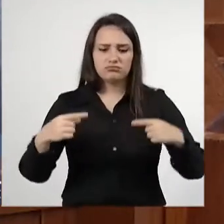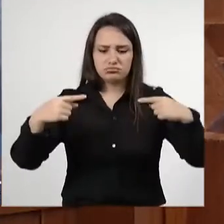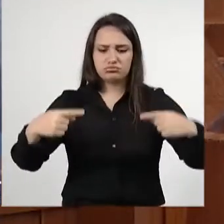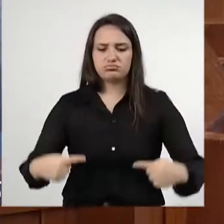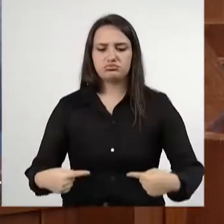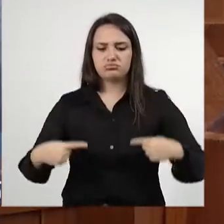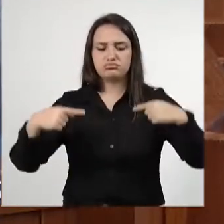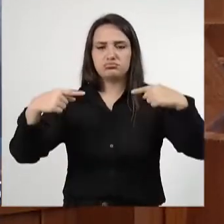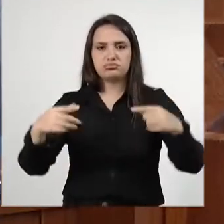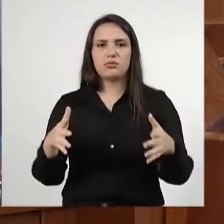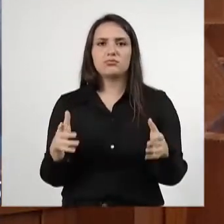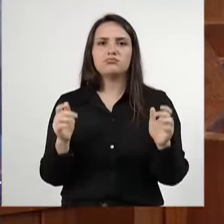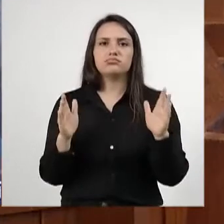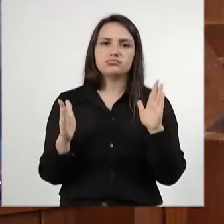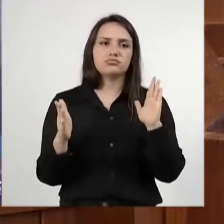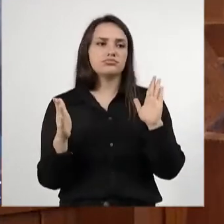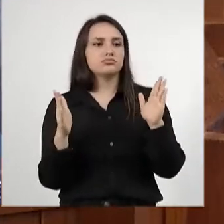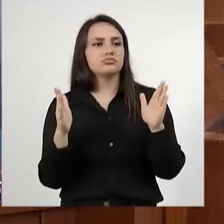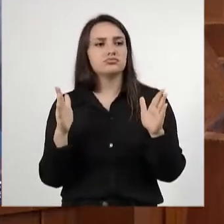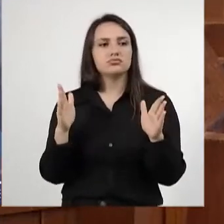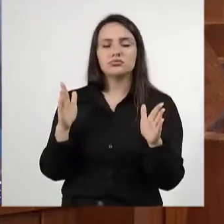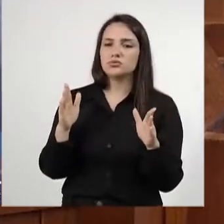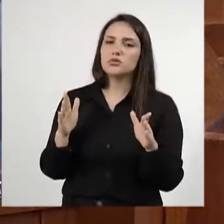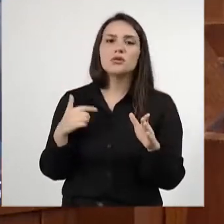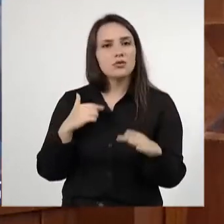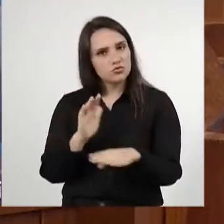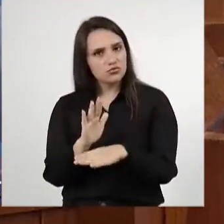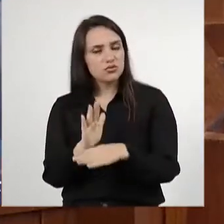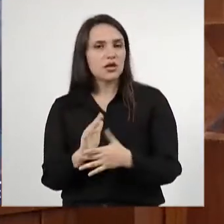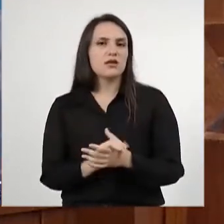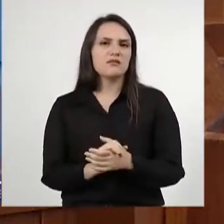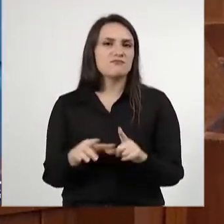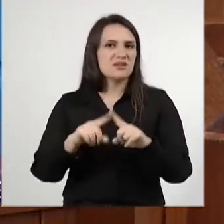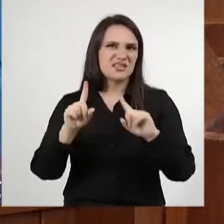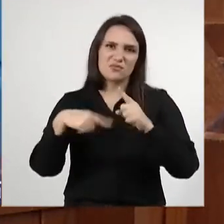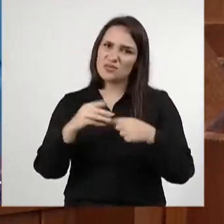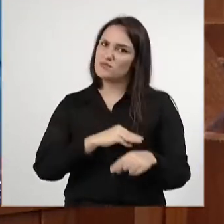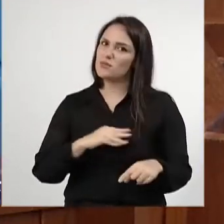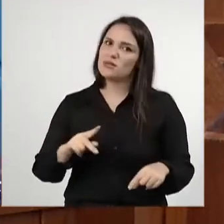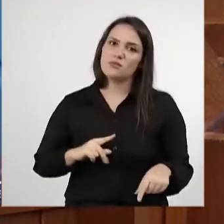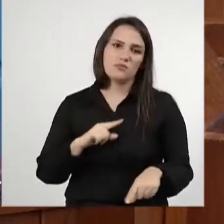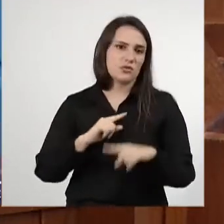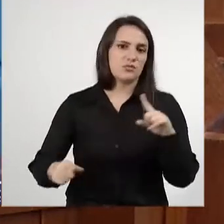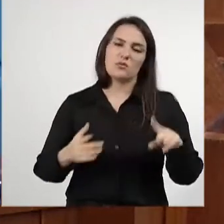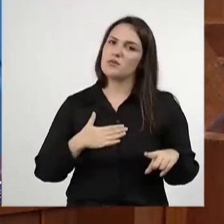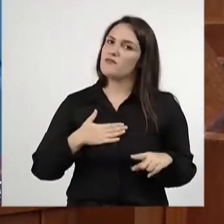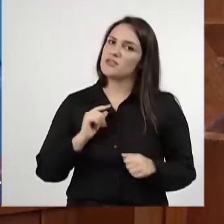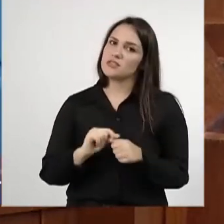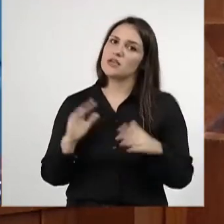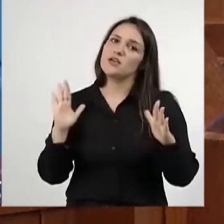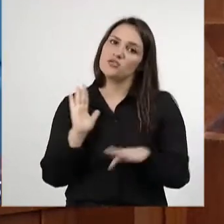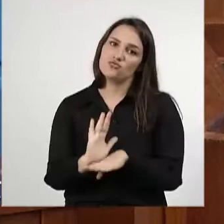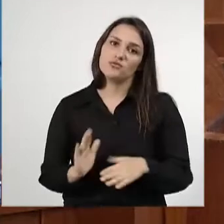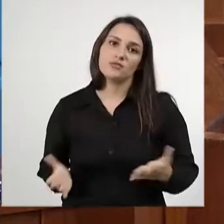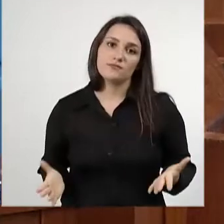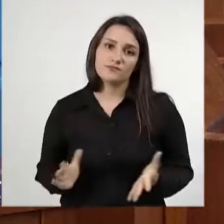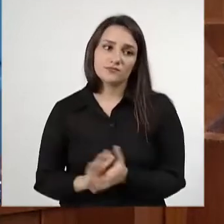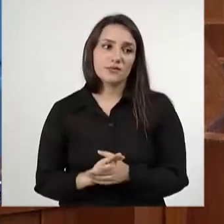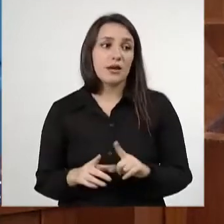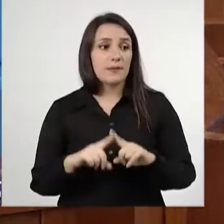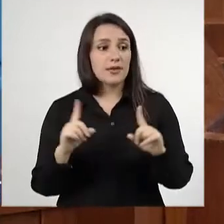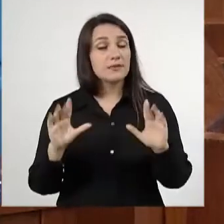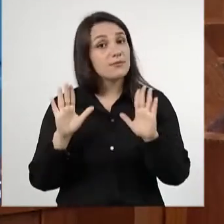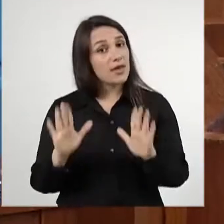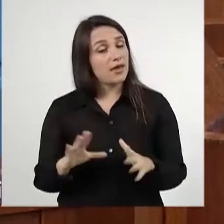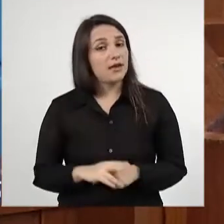de semente para eles, depois o Ministério Público proibiu de fazer. Agora, não proíbe deles terem um pedaço de terra